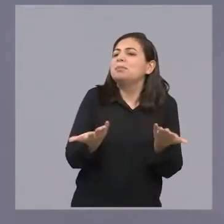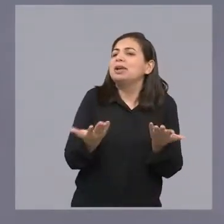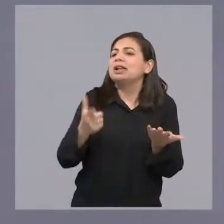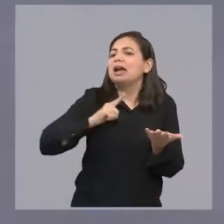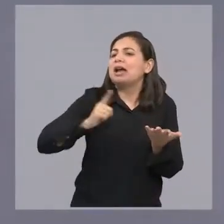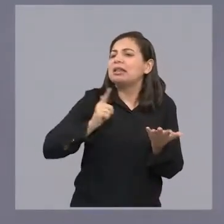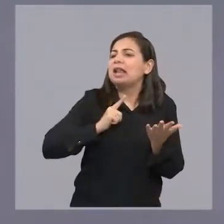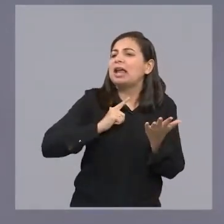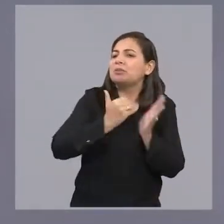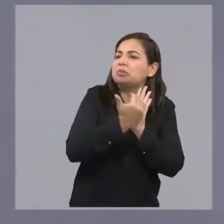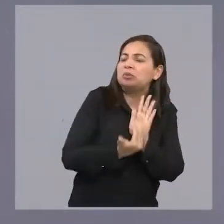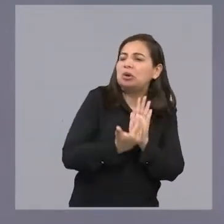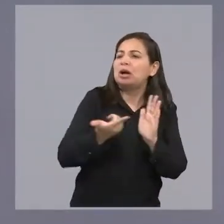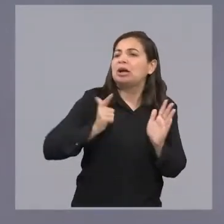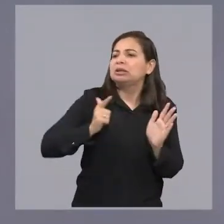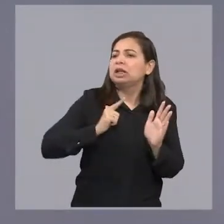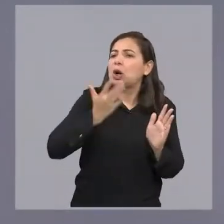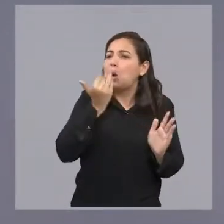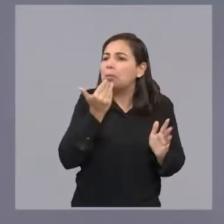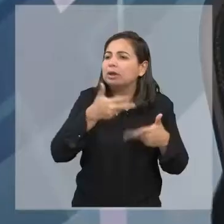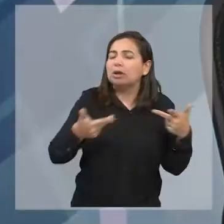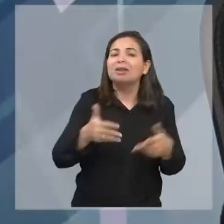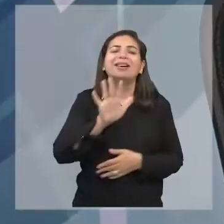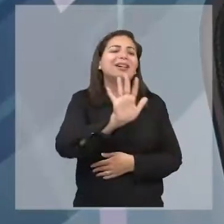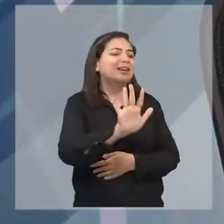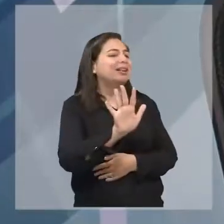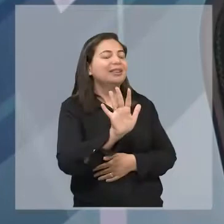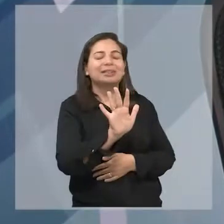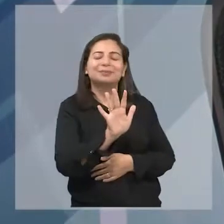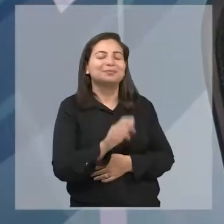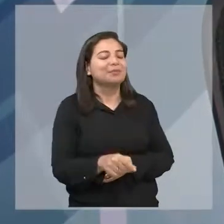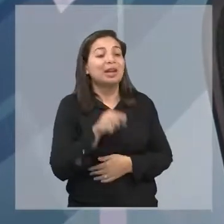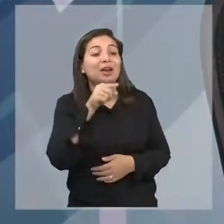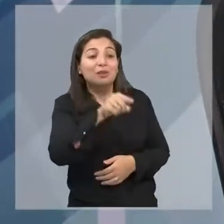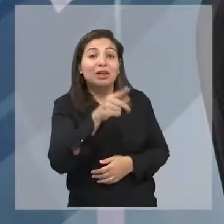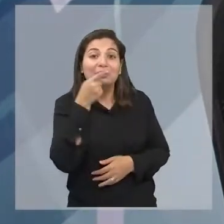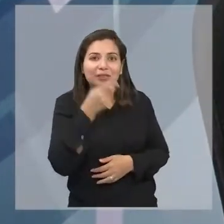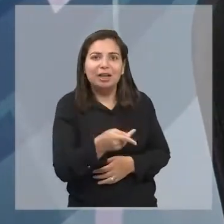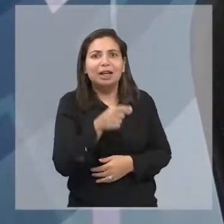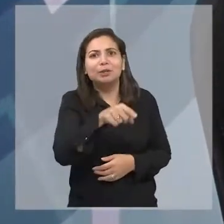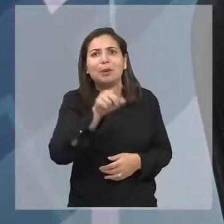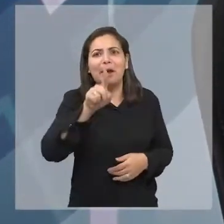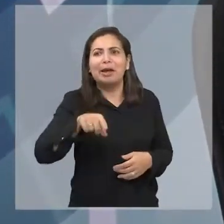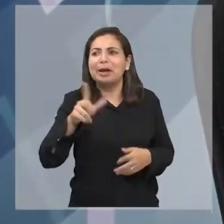corte da renda, da comida. Não, mas o que você está dizendo é que isso